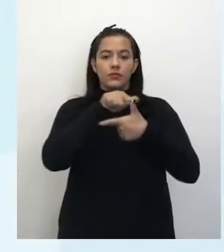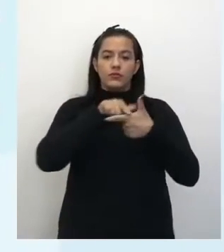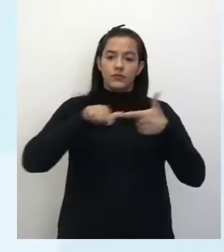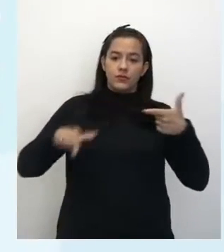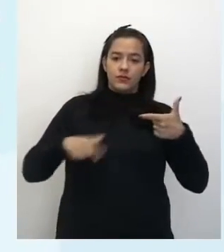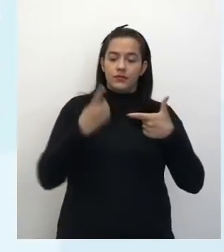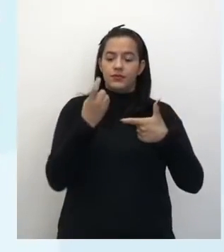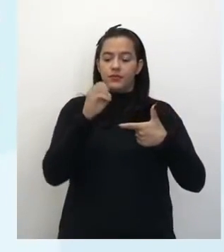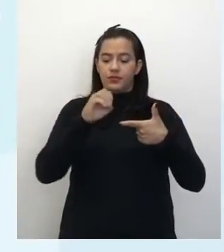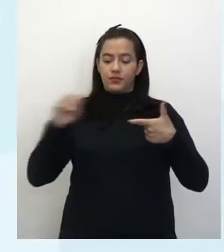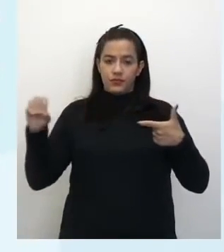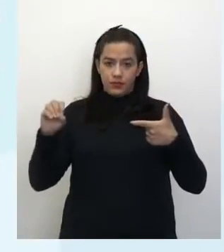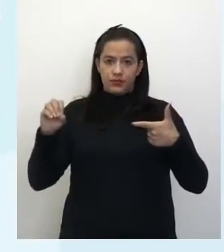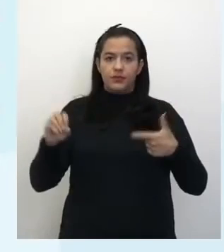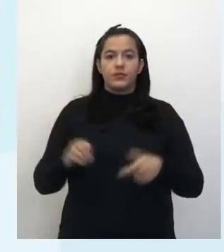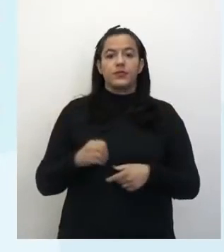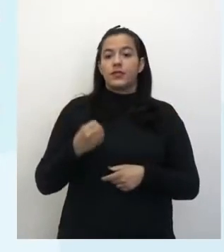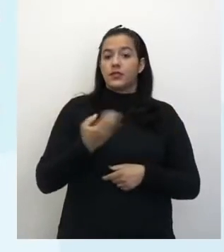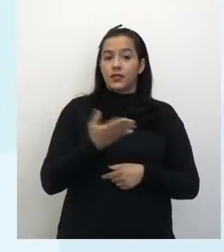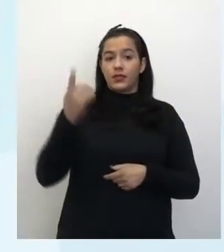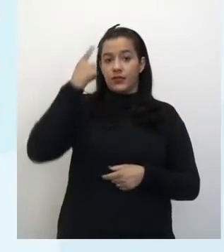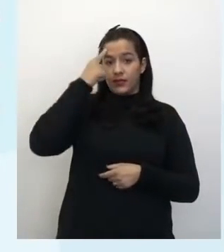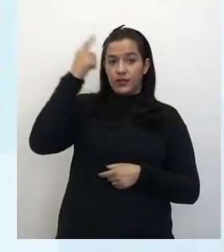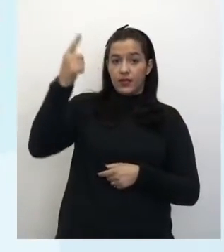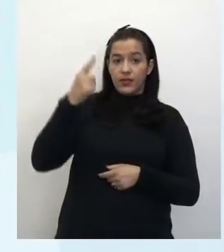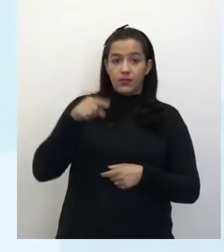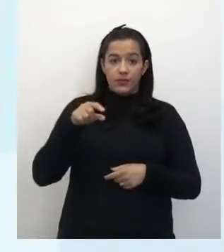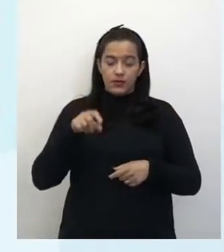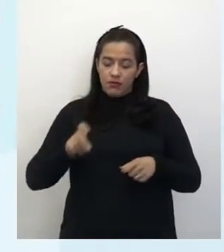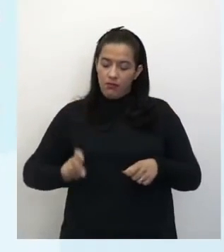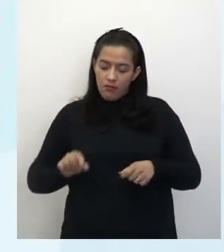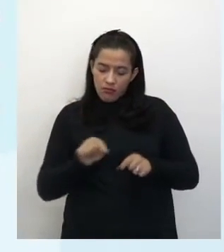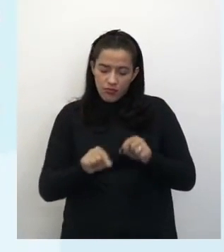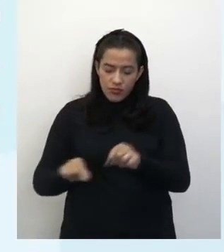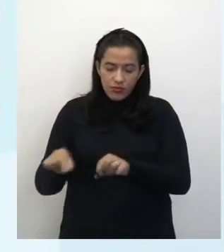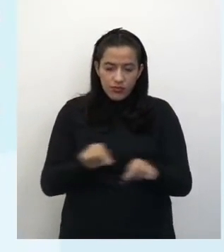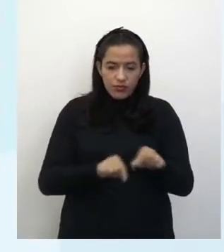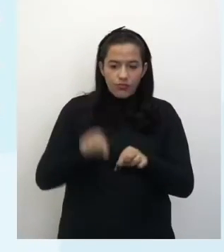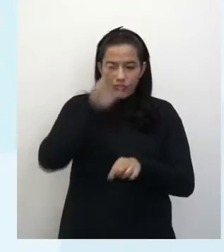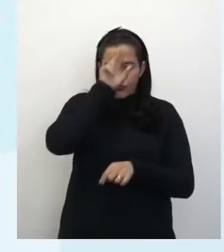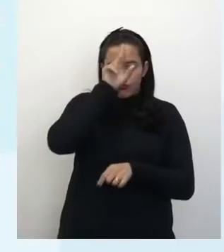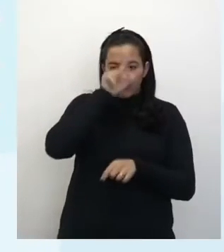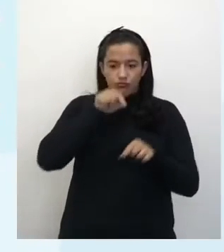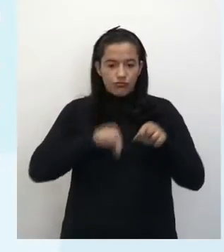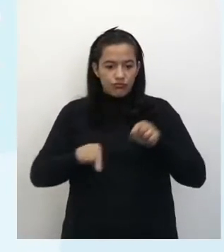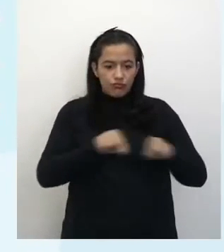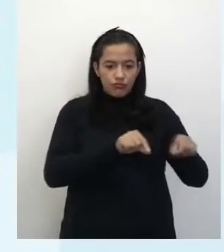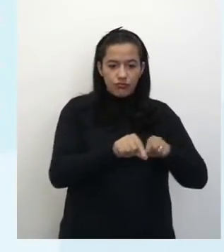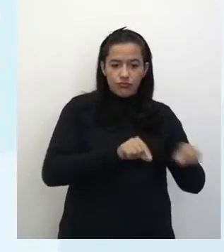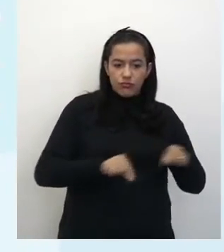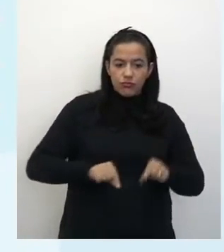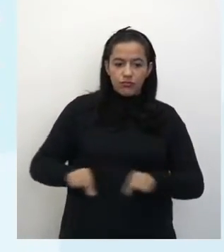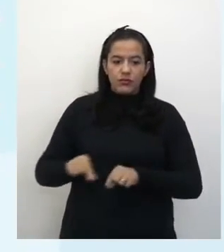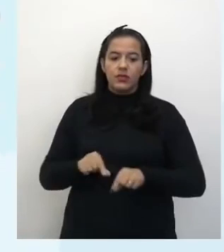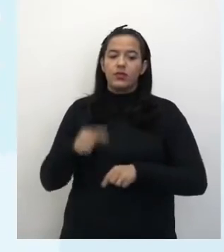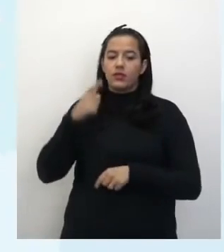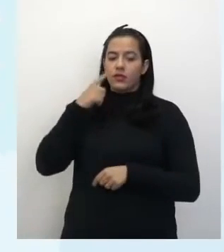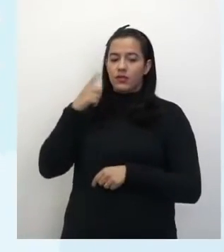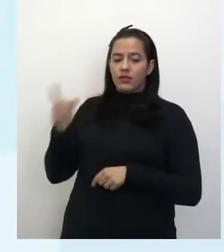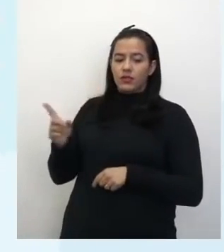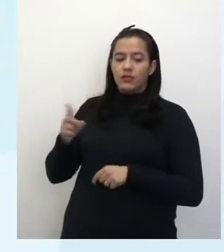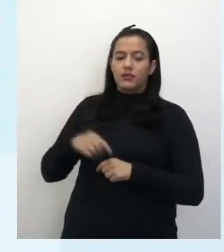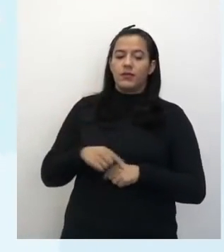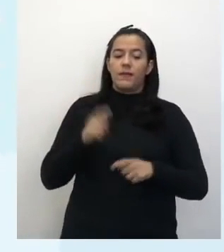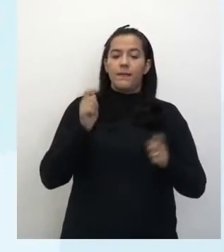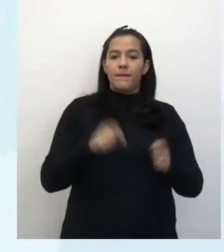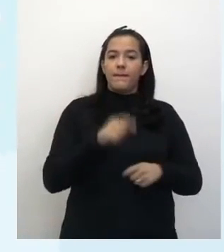tá certo? Então, lembra das formiguinhas, né? Ó, deci, centi e mili.